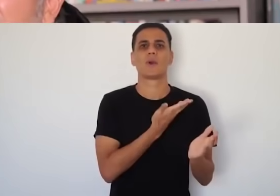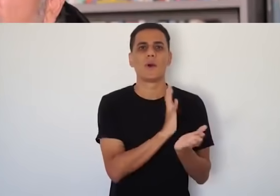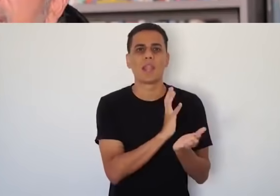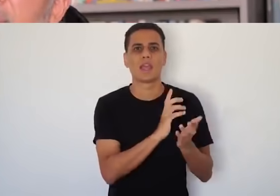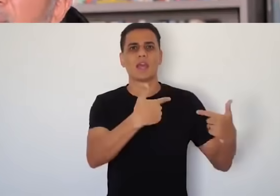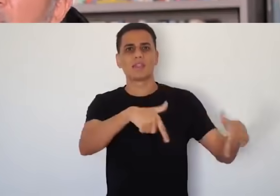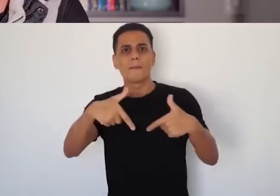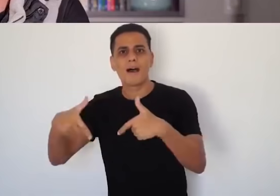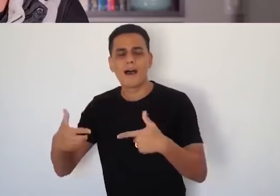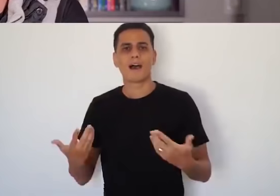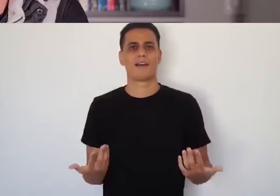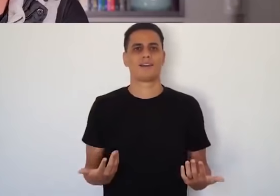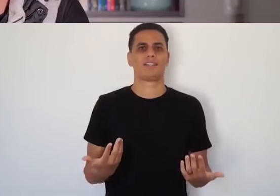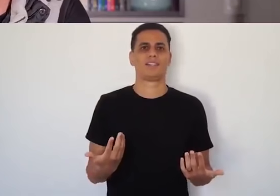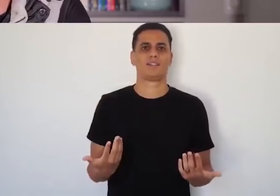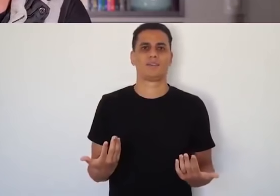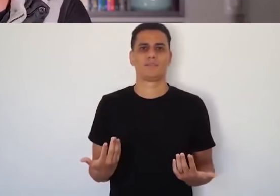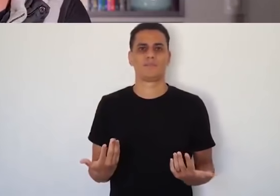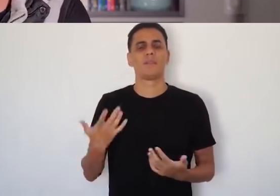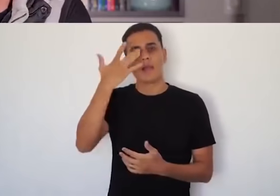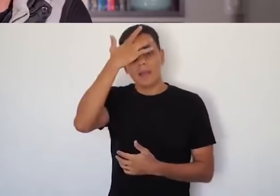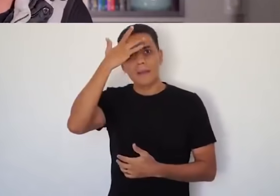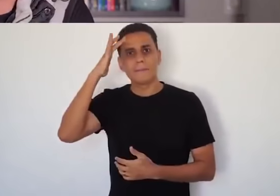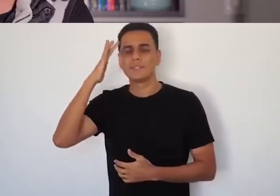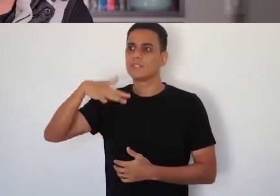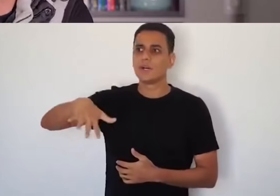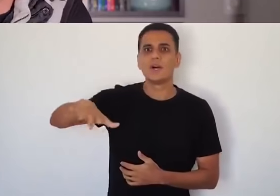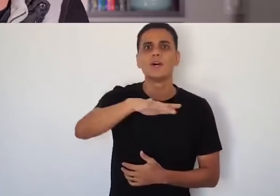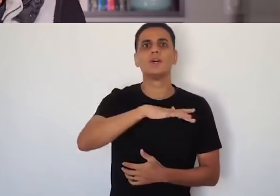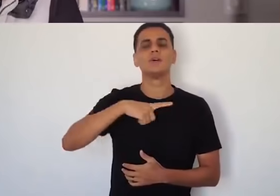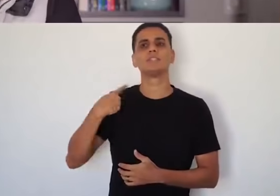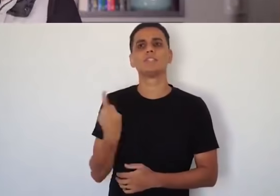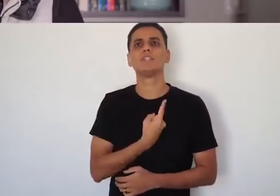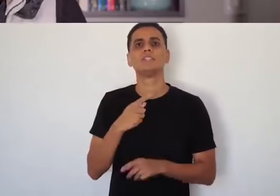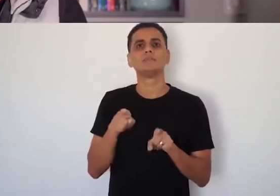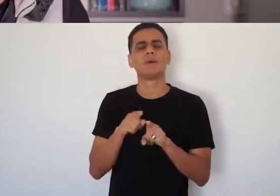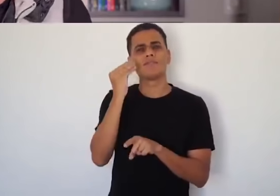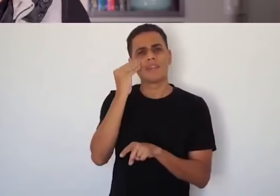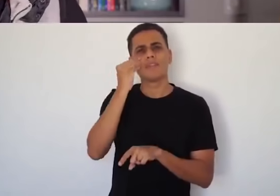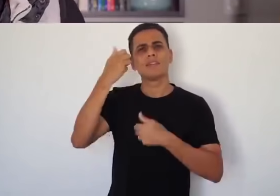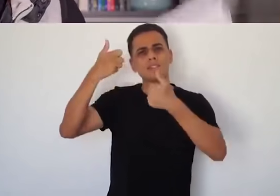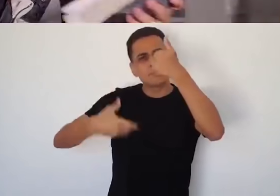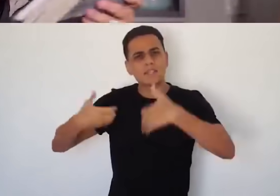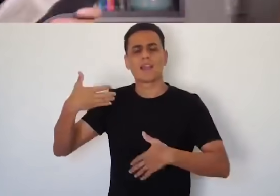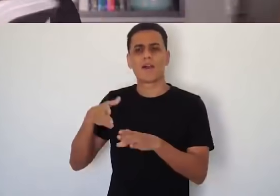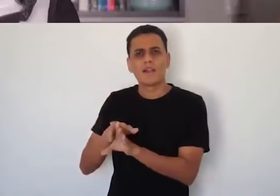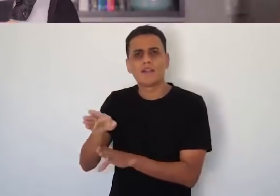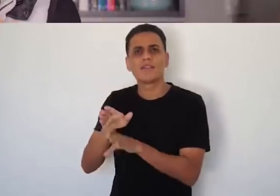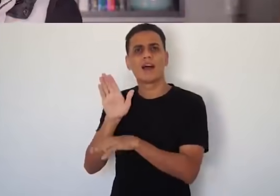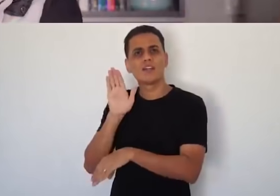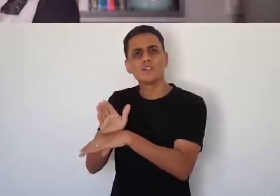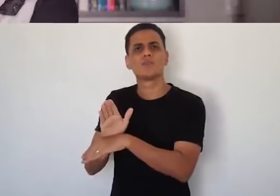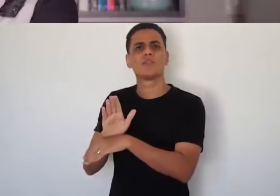uma fé coerente com o meu dia a dia. Eu quero declarar algo sobre Ti, eu quero declarar minha confiança na Tua palavra,